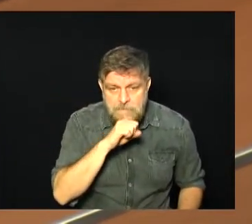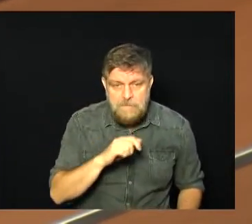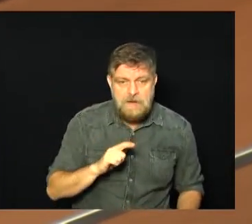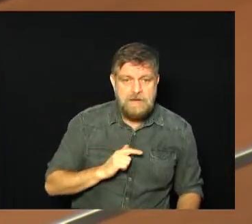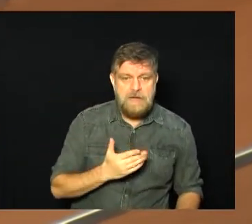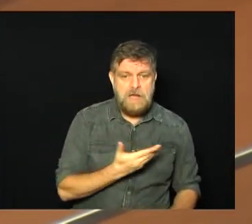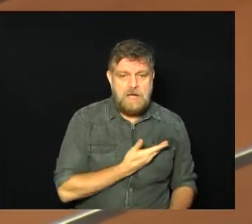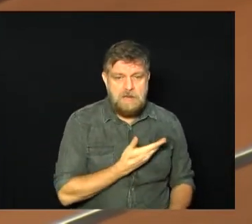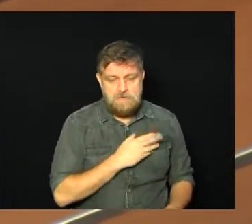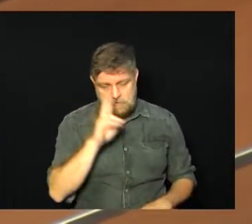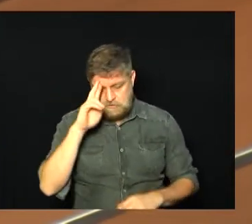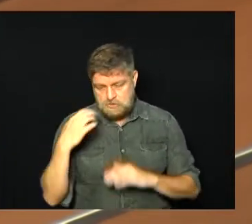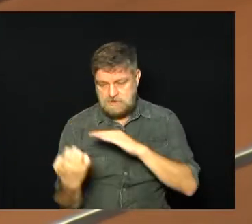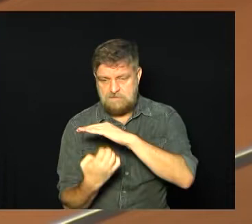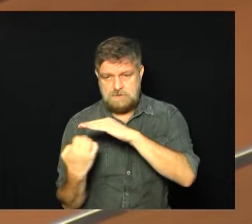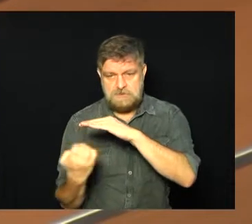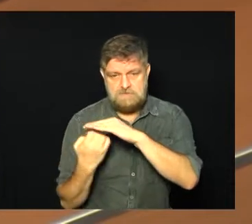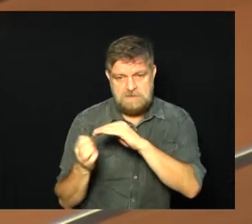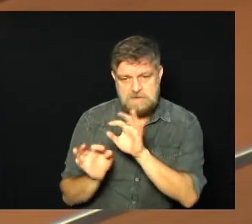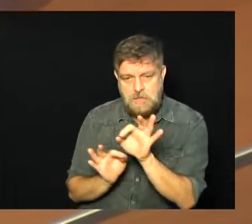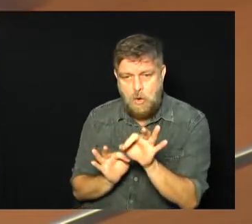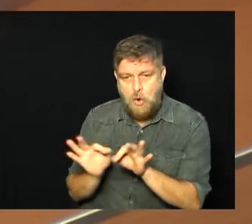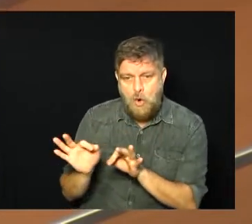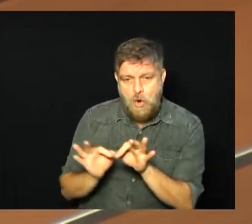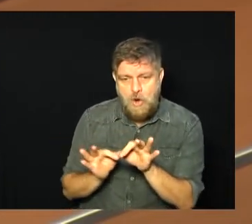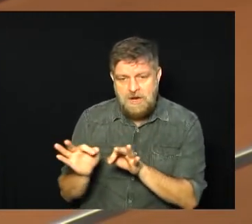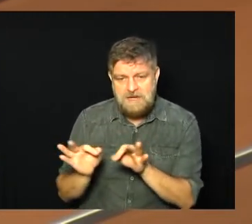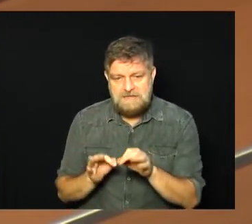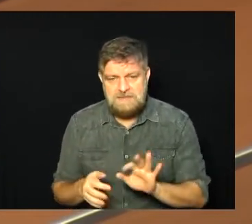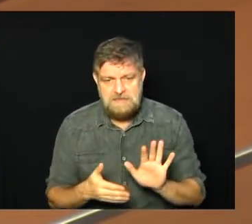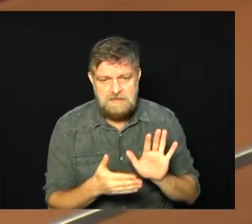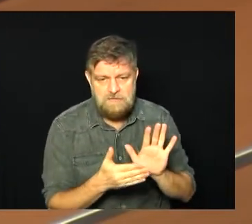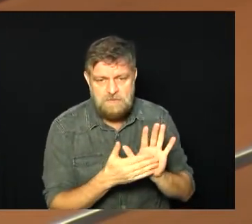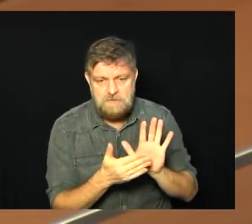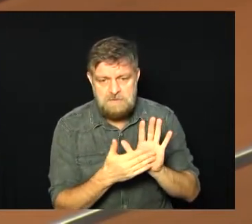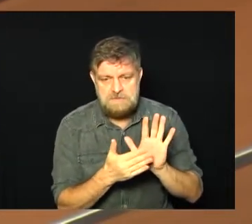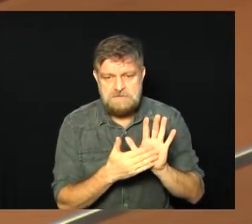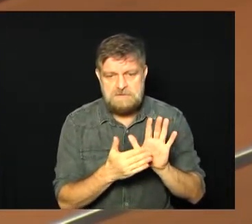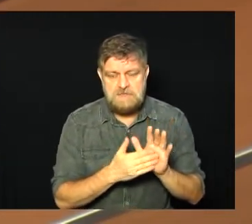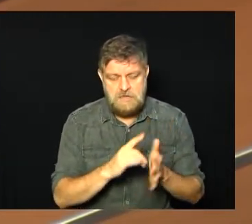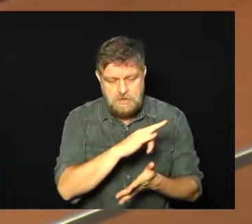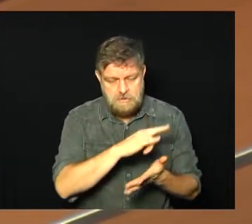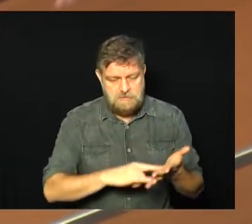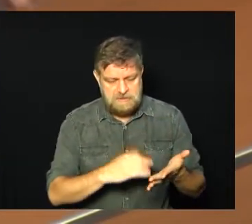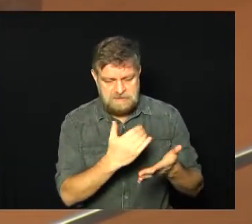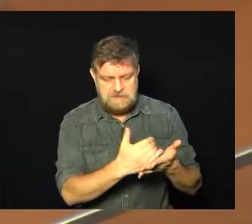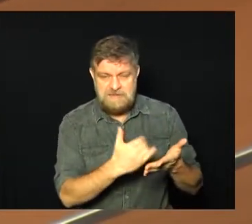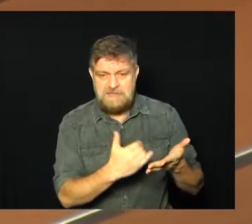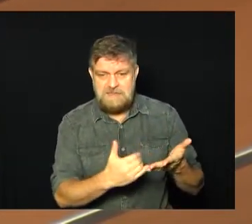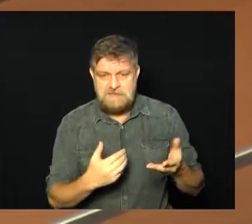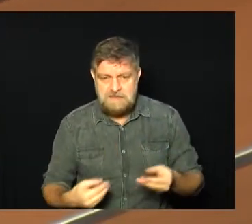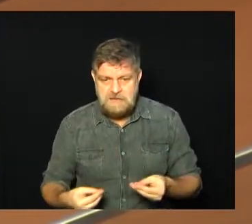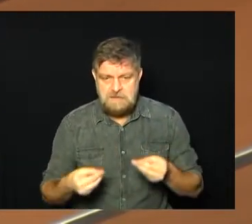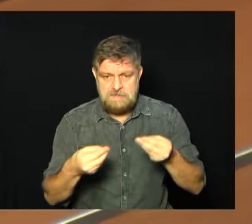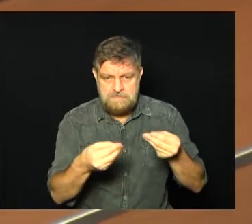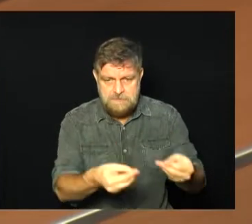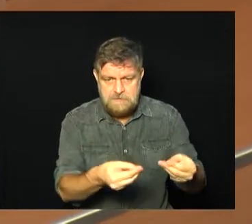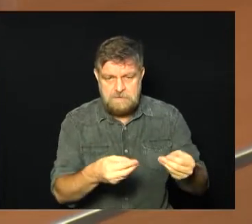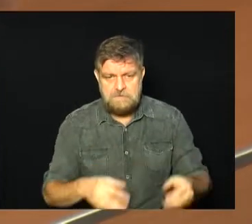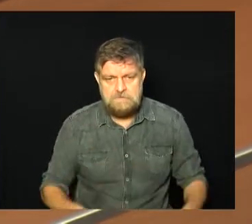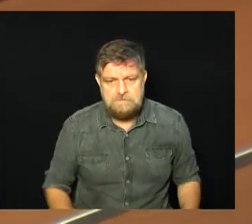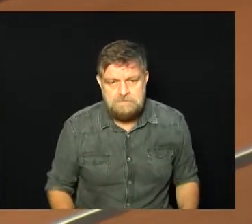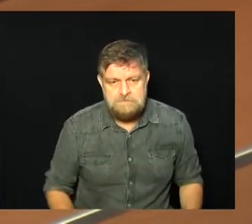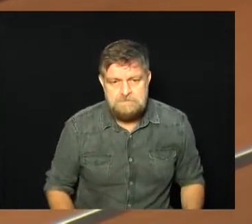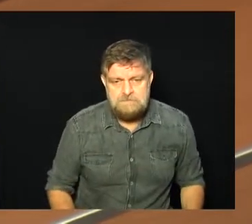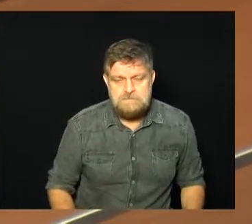empresários que organizaram, se propuseram, fizeram toda a documentação, entraram com o processo. A